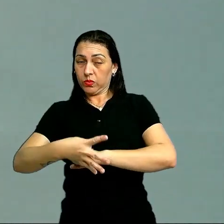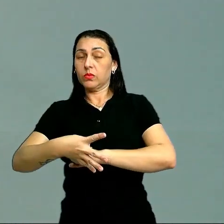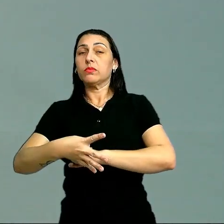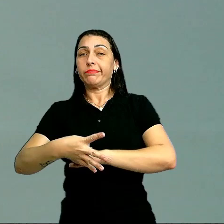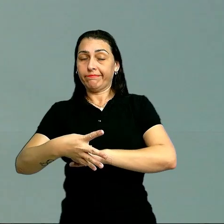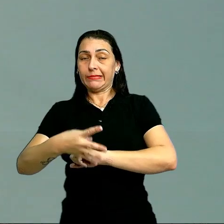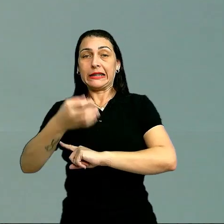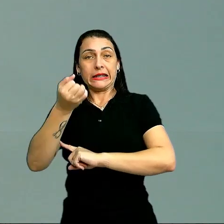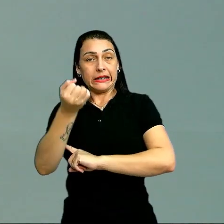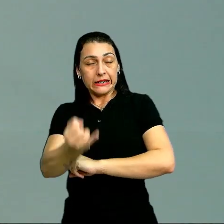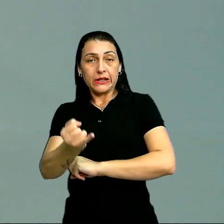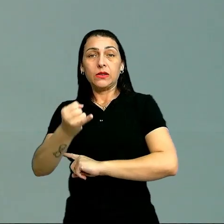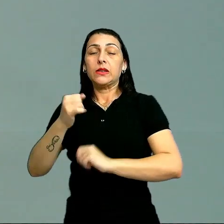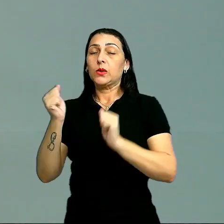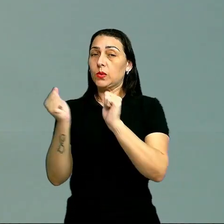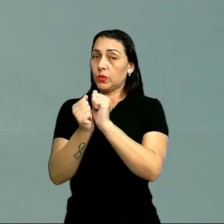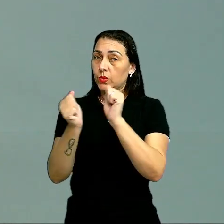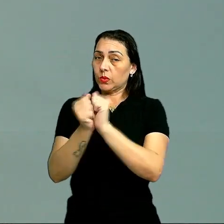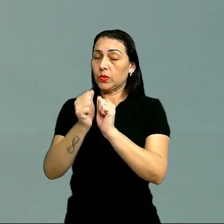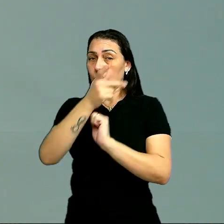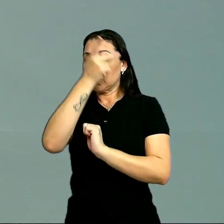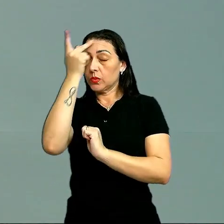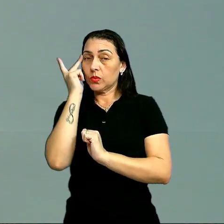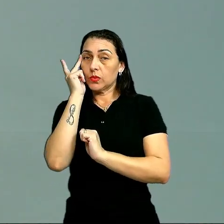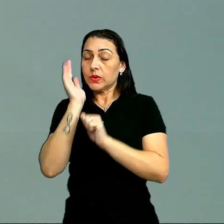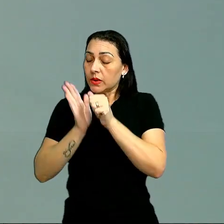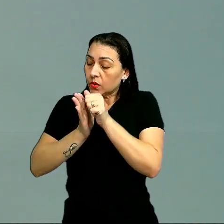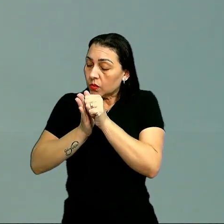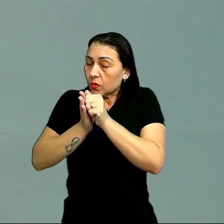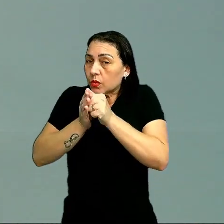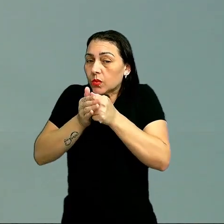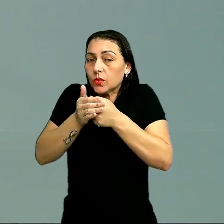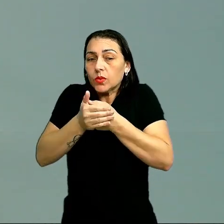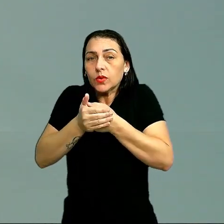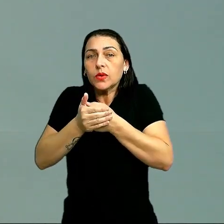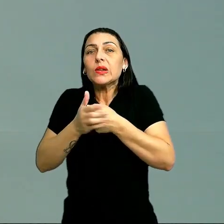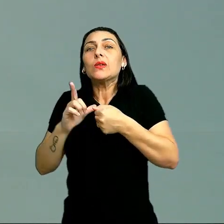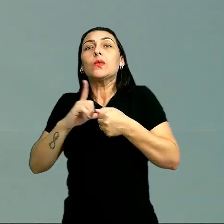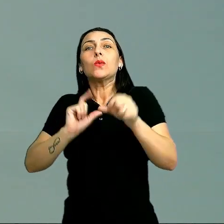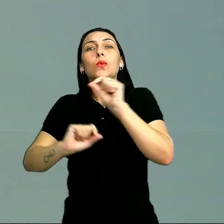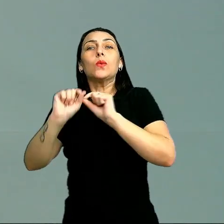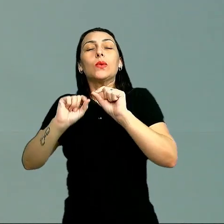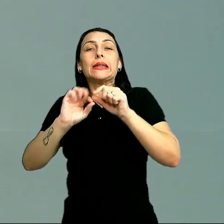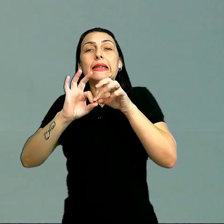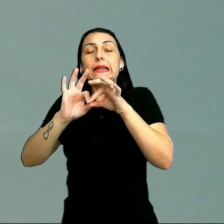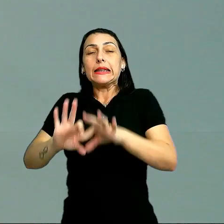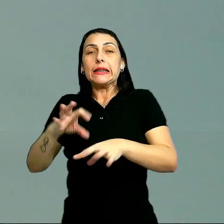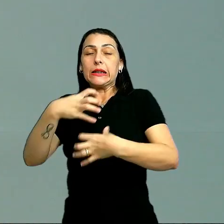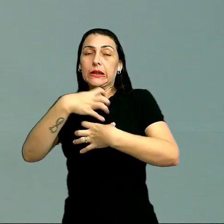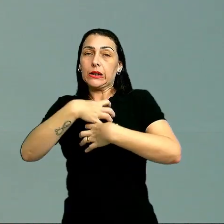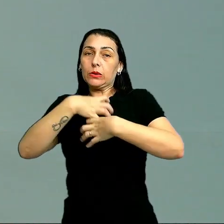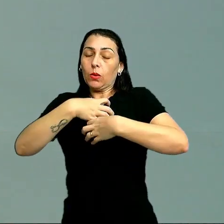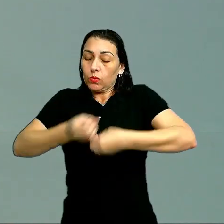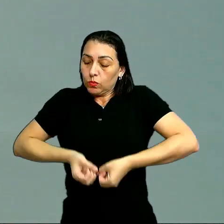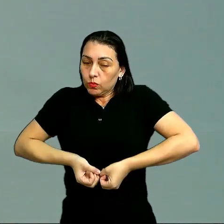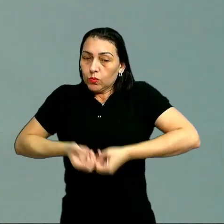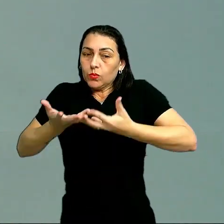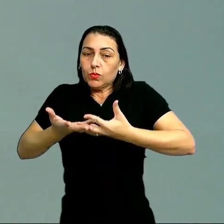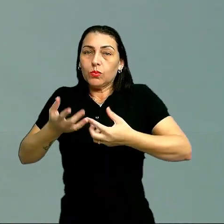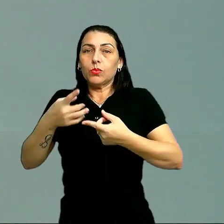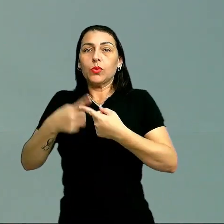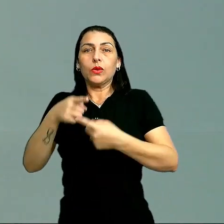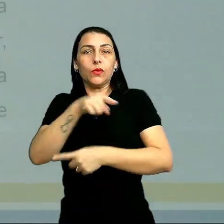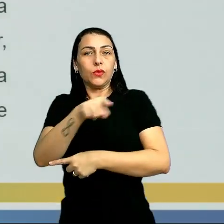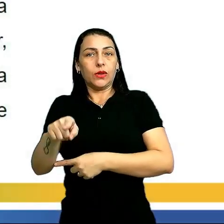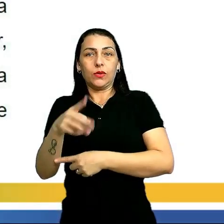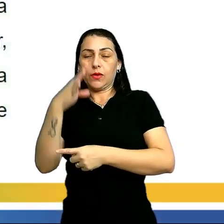quando você está lá com todo mundo, você está escondido, e aí você deixa esse sentimento fluir, porque você não